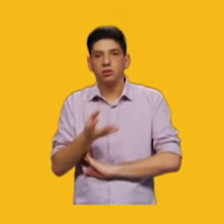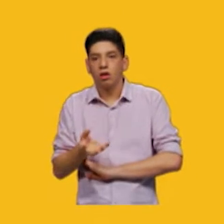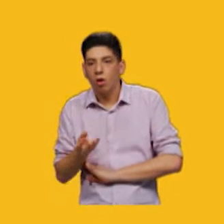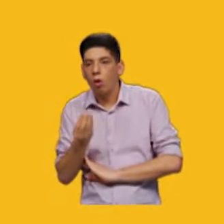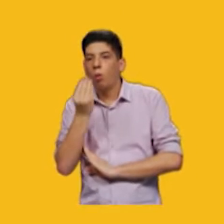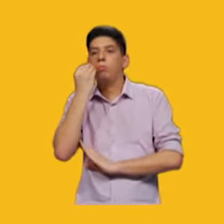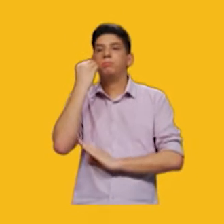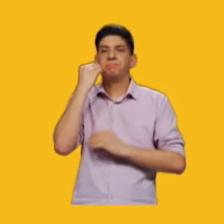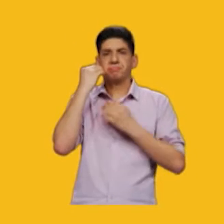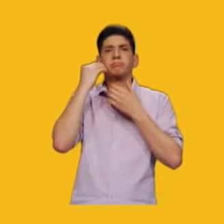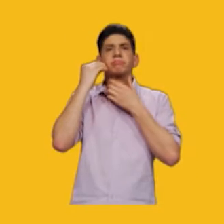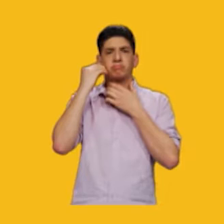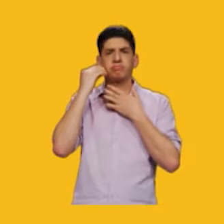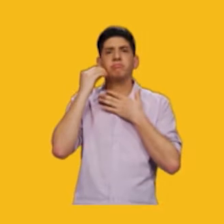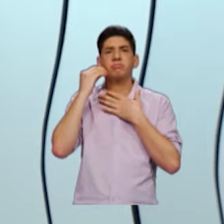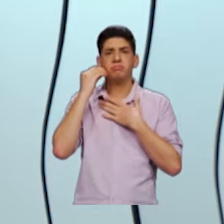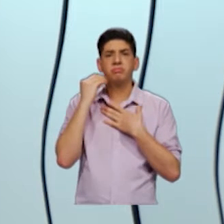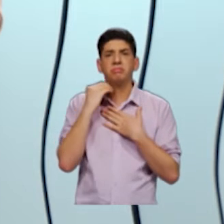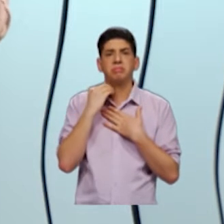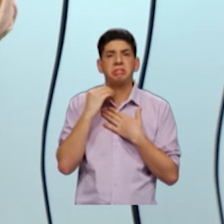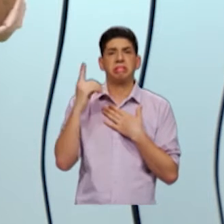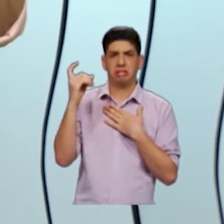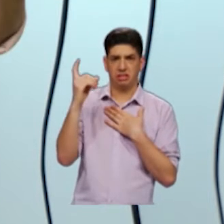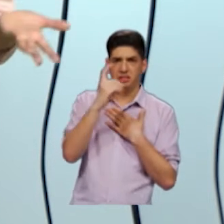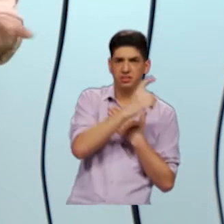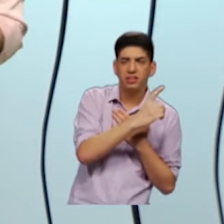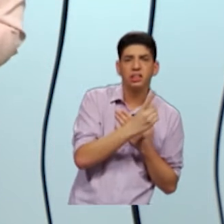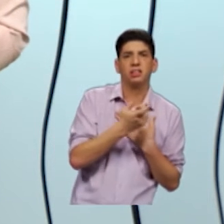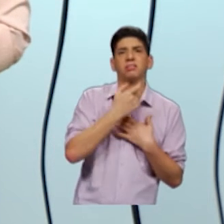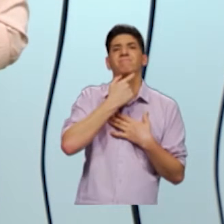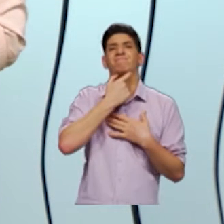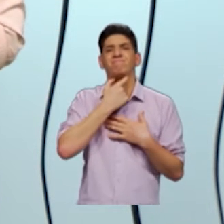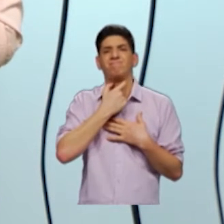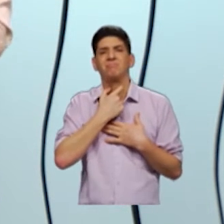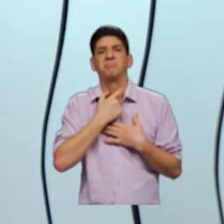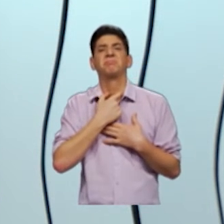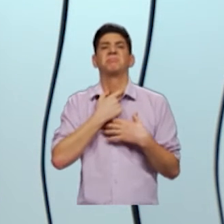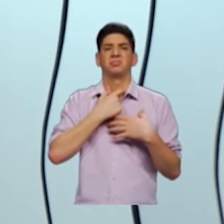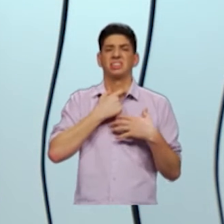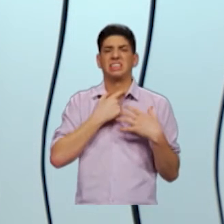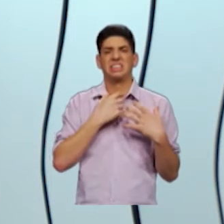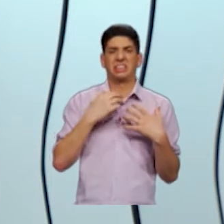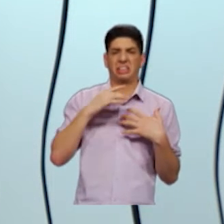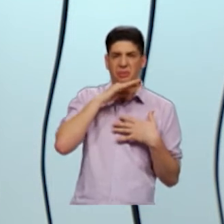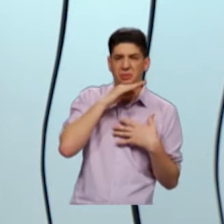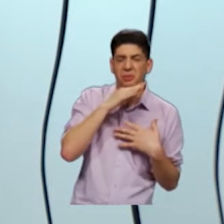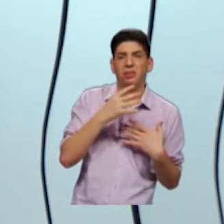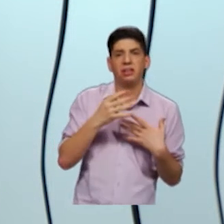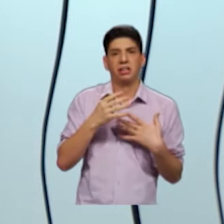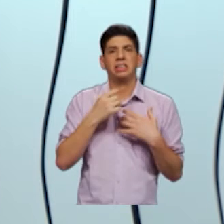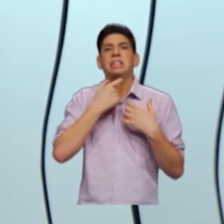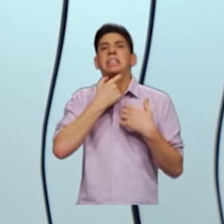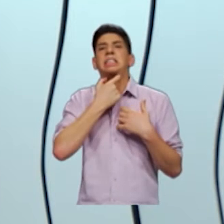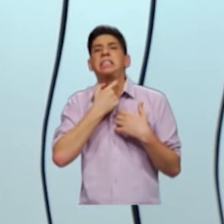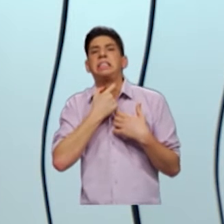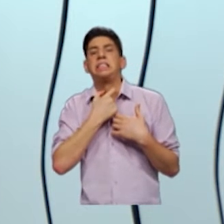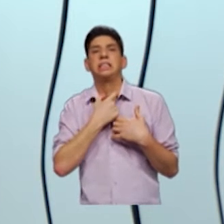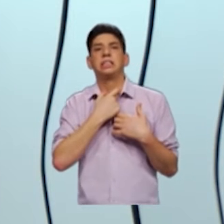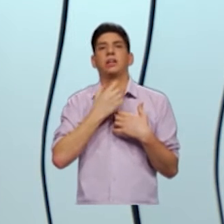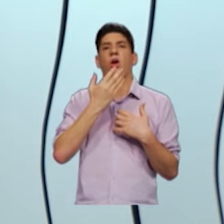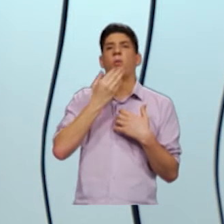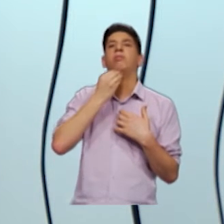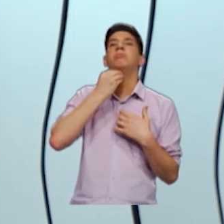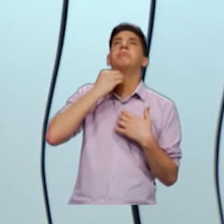garganta fica com essa sensação, né, de um desconforto muito grande e chega a arranhar na hora que você engole